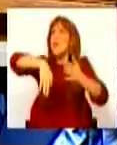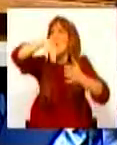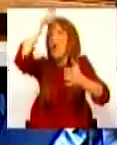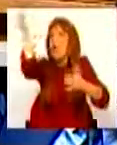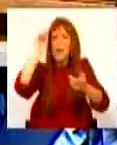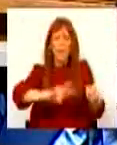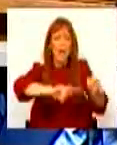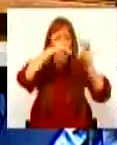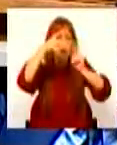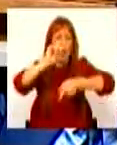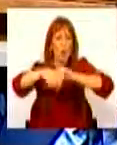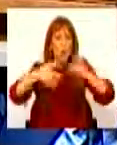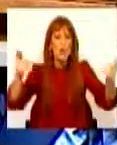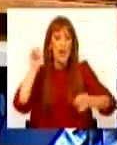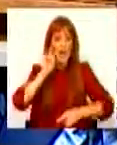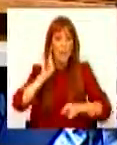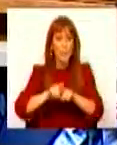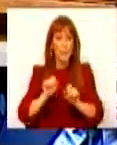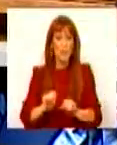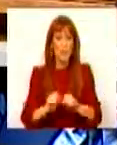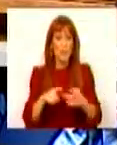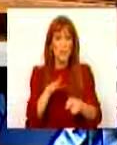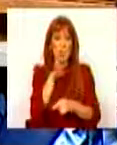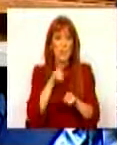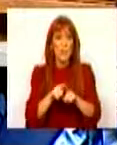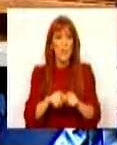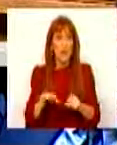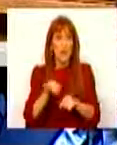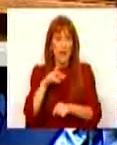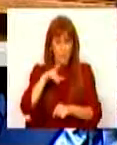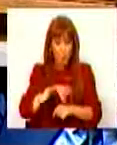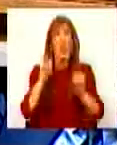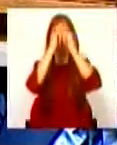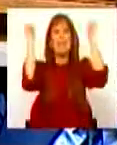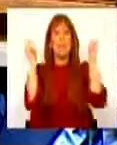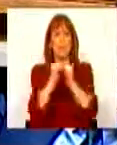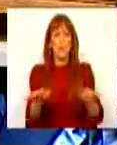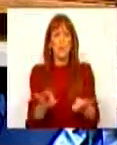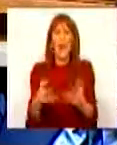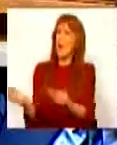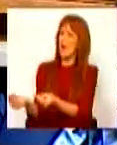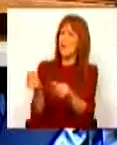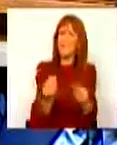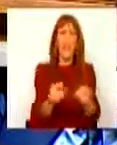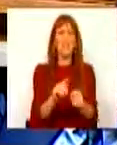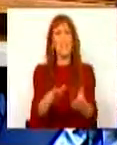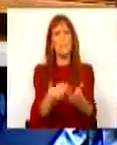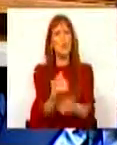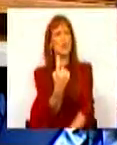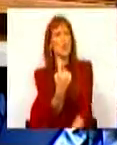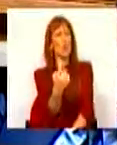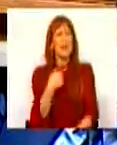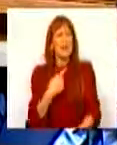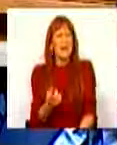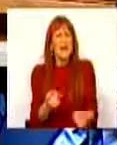a alterar aquilo que é a importância do sistema ferroviário, não só no quadro nacional como internacional, venham trazer aqui uma proposta que